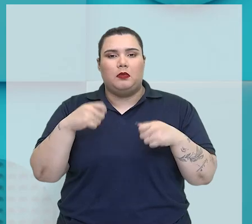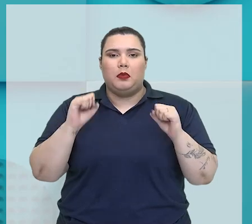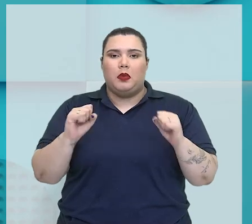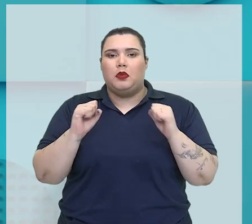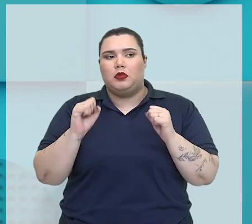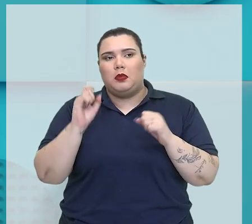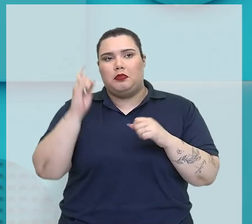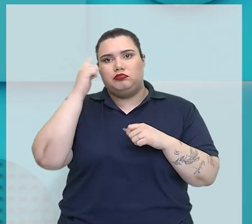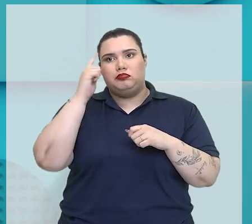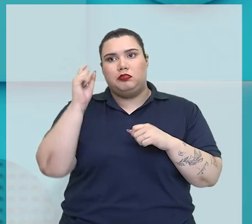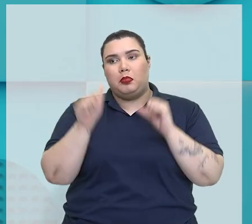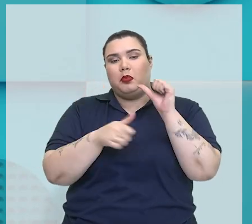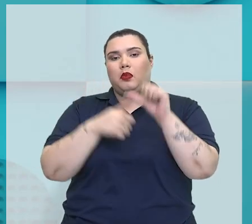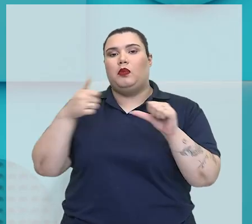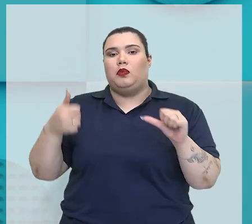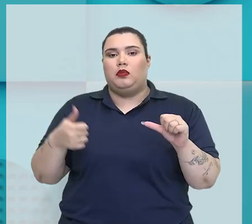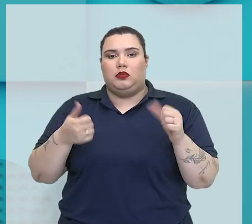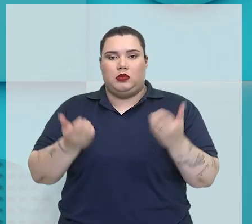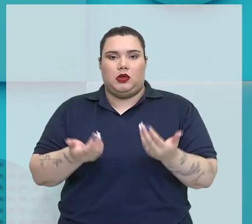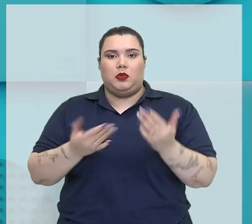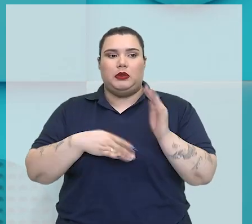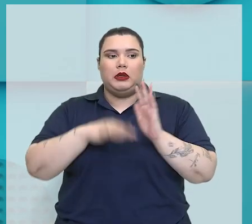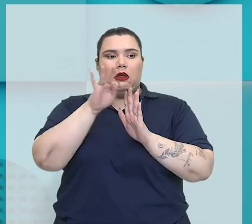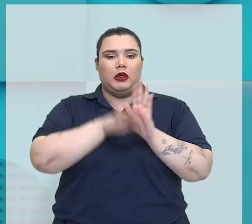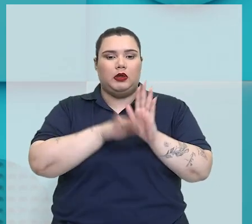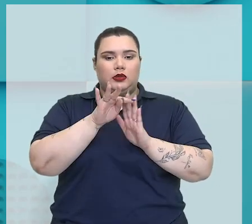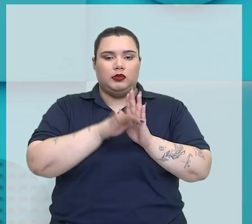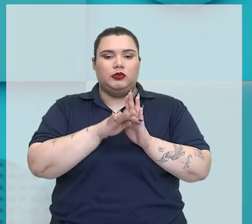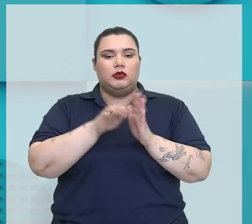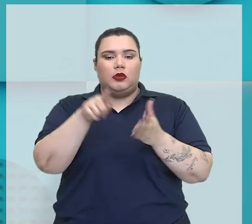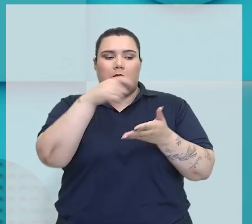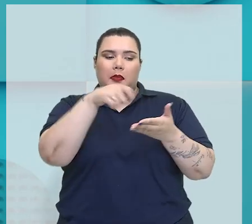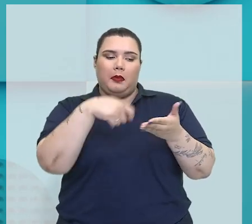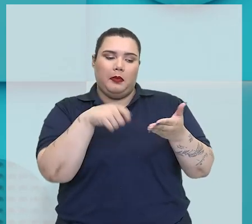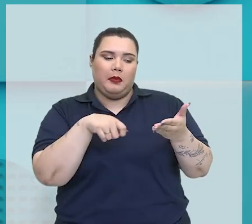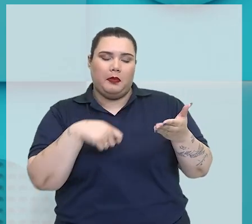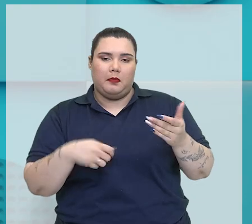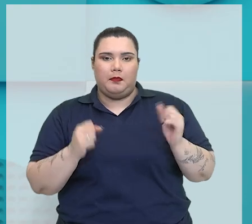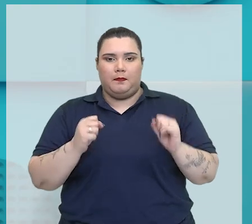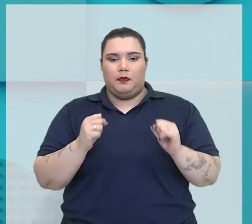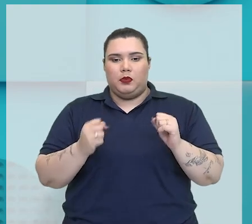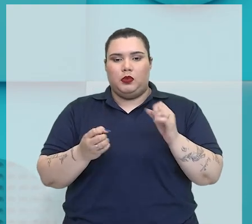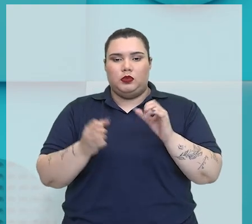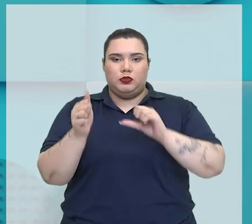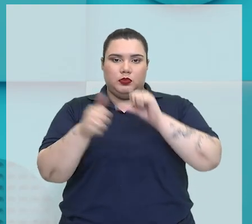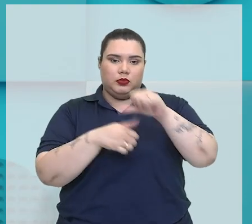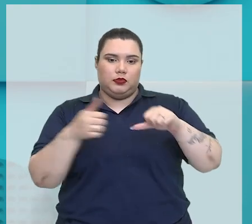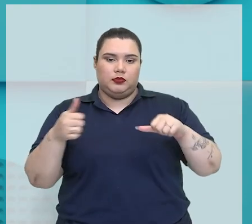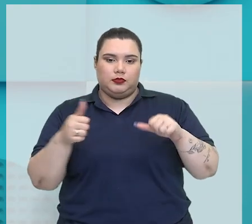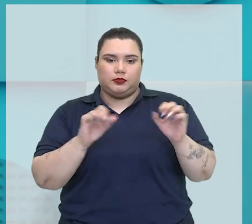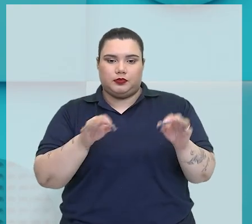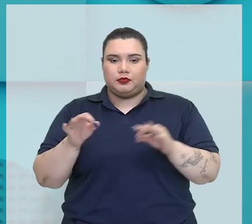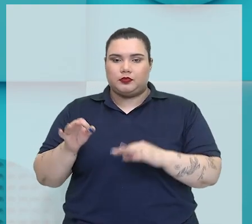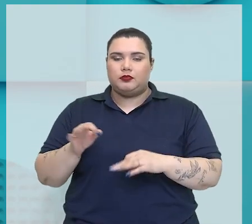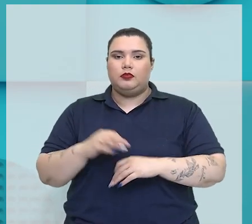né, mudar de ideia durante o decorrer, né, da produção do seu